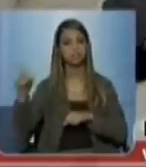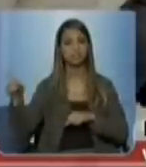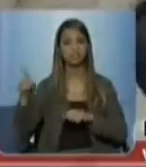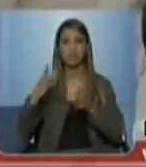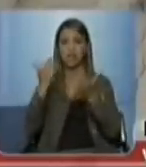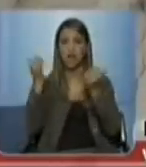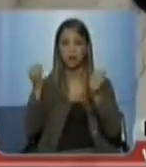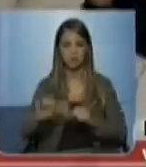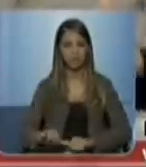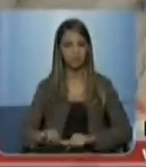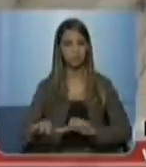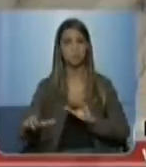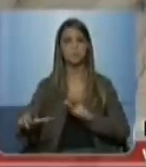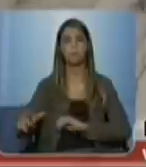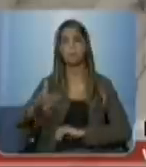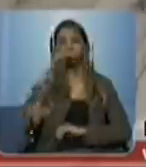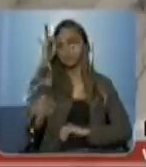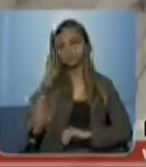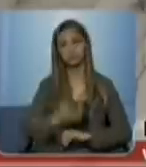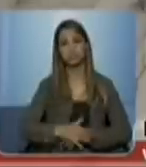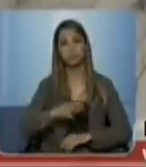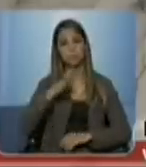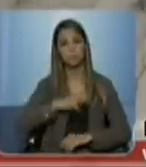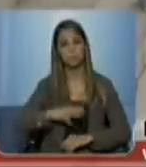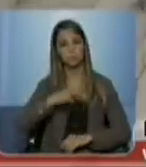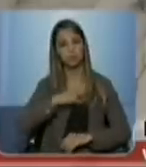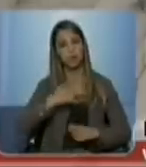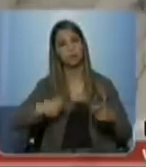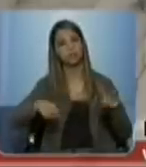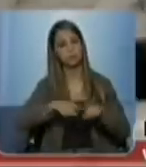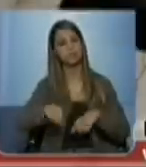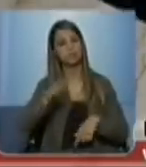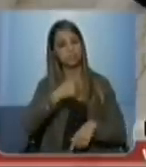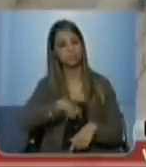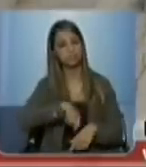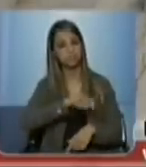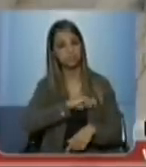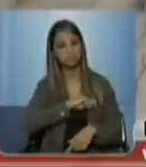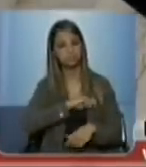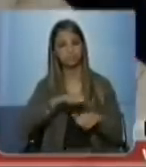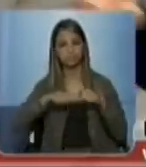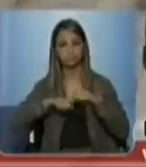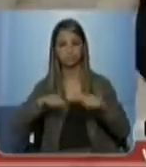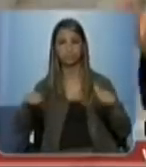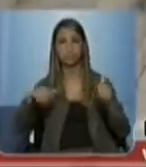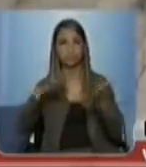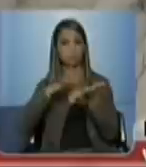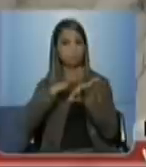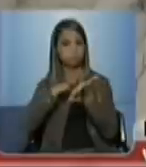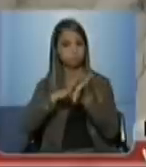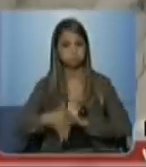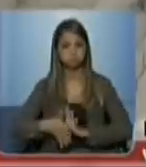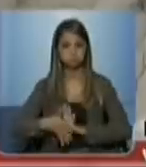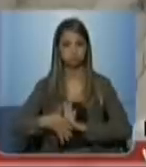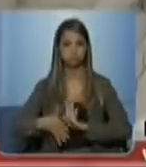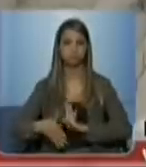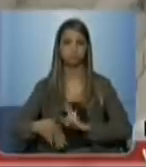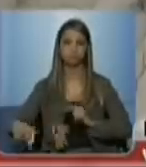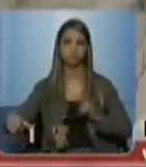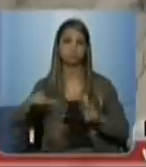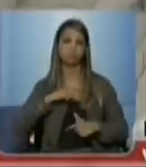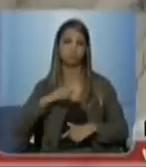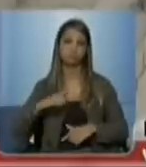Portugal e na Espanha me parece Tudo indica que por onde ela passa ela deixa um lastro um rastro